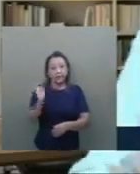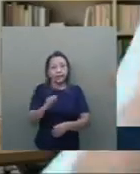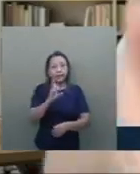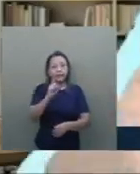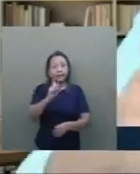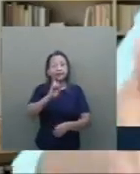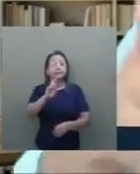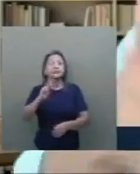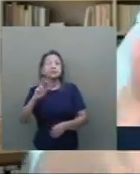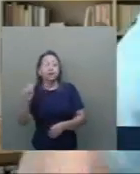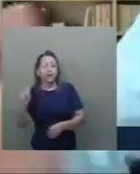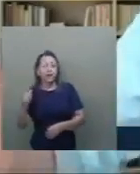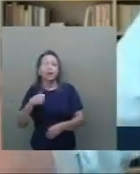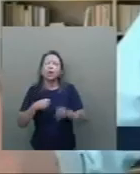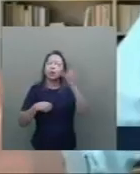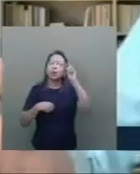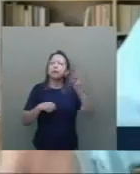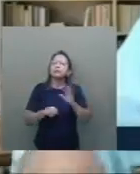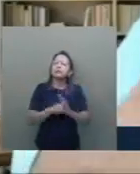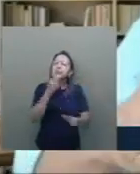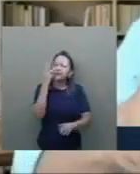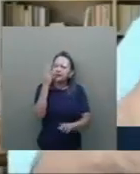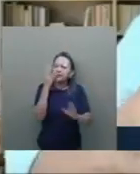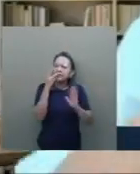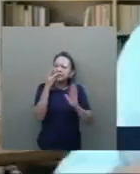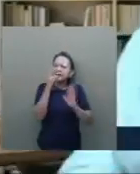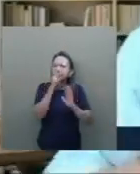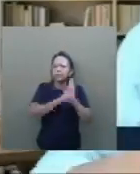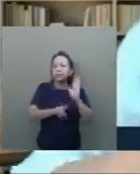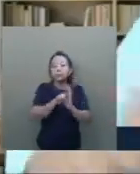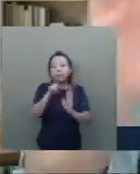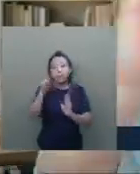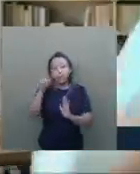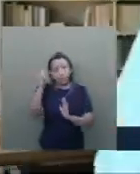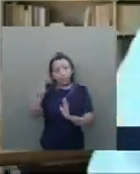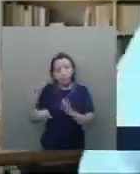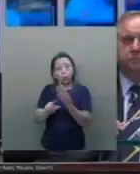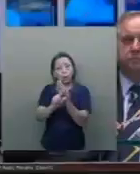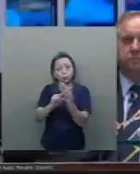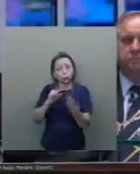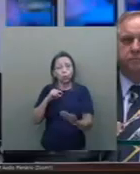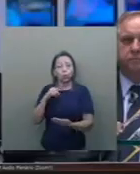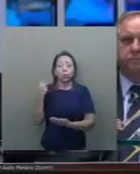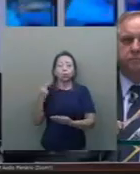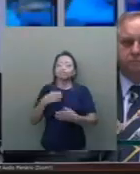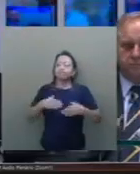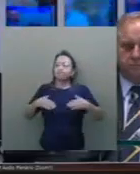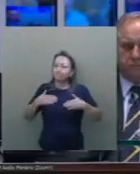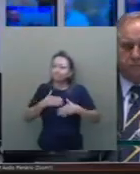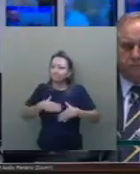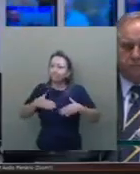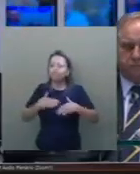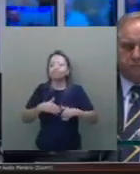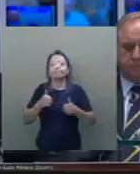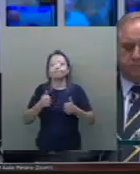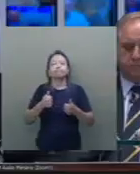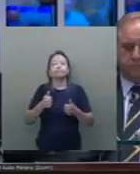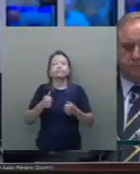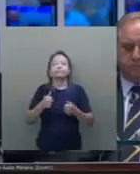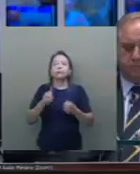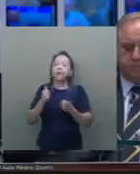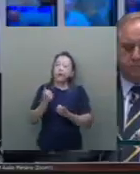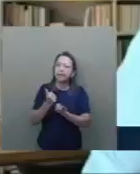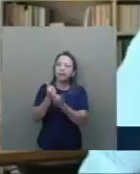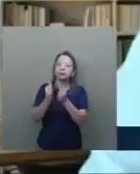dele, mas o dele realmente foi o primeiro. E ele é o autor, nós somos, com satisfação, digamos, coautores do lado